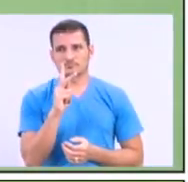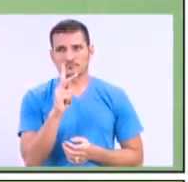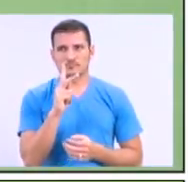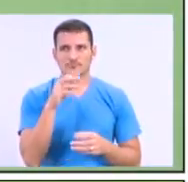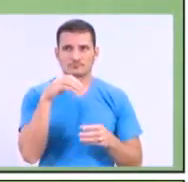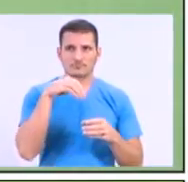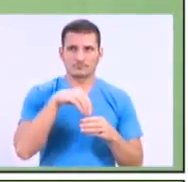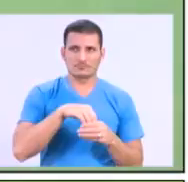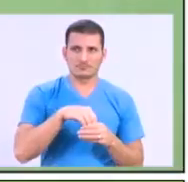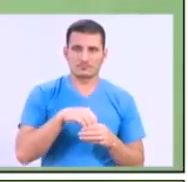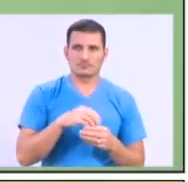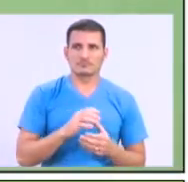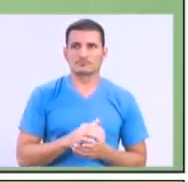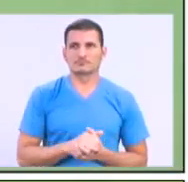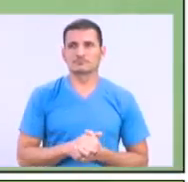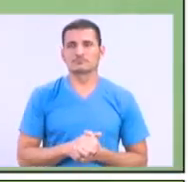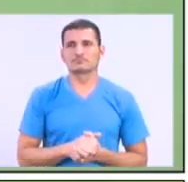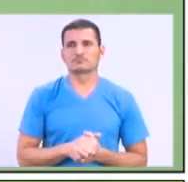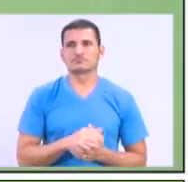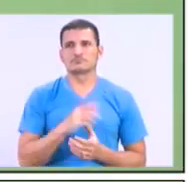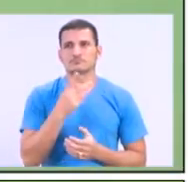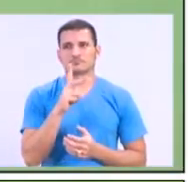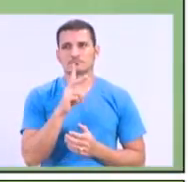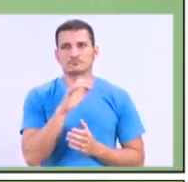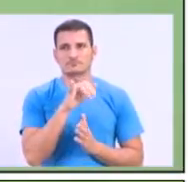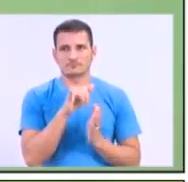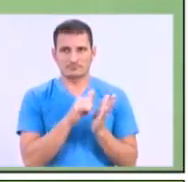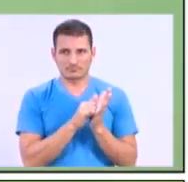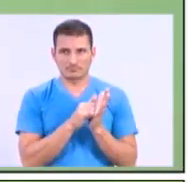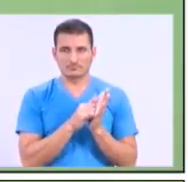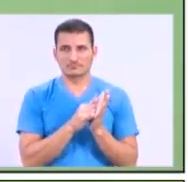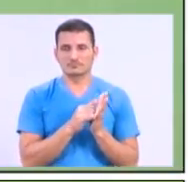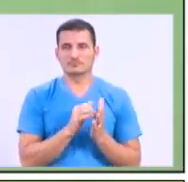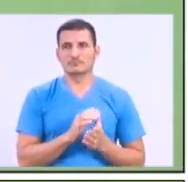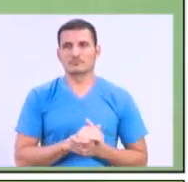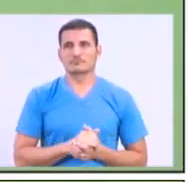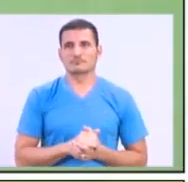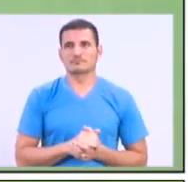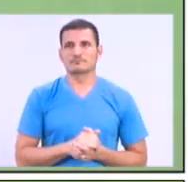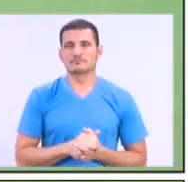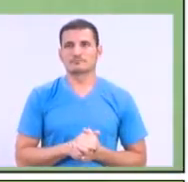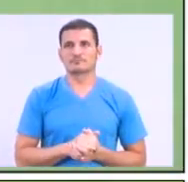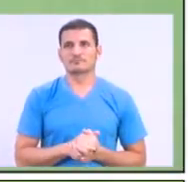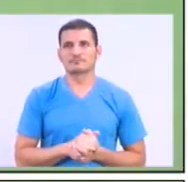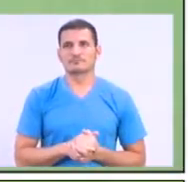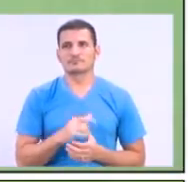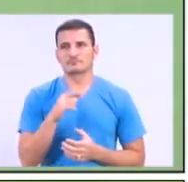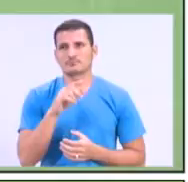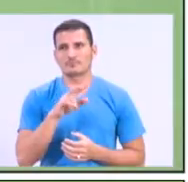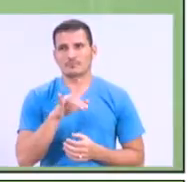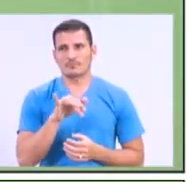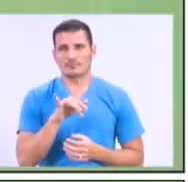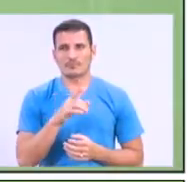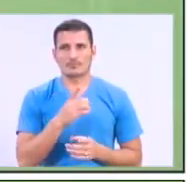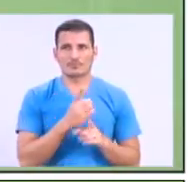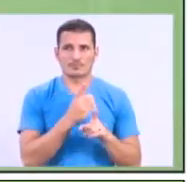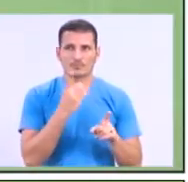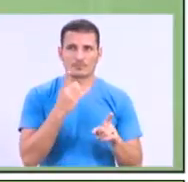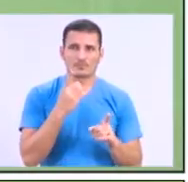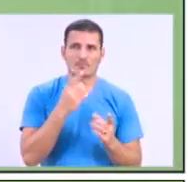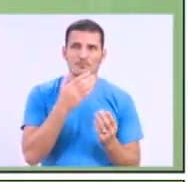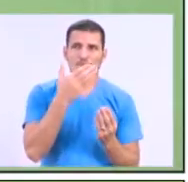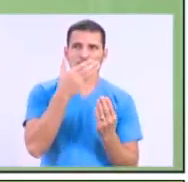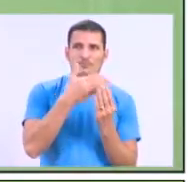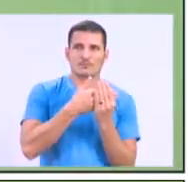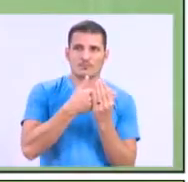sua solução instalada, né, ele vai identificar uma pasta em que, né,